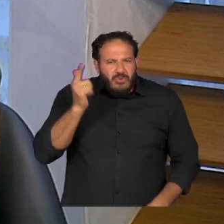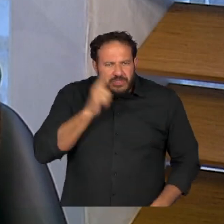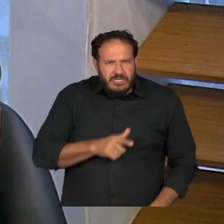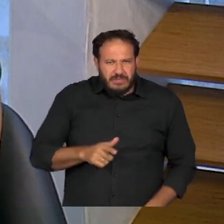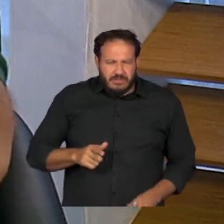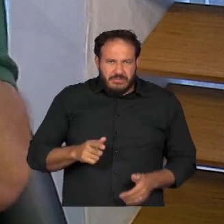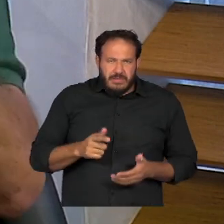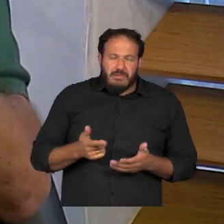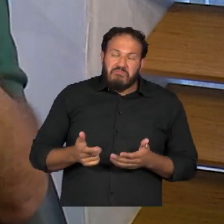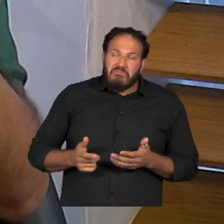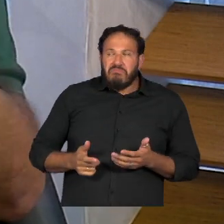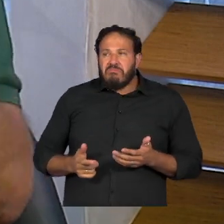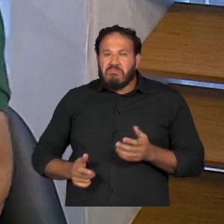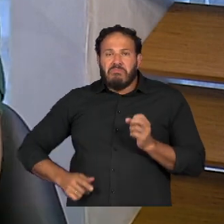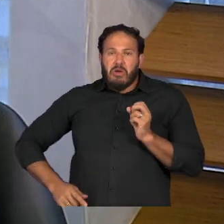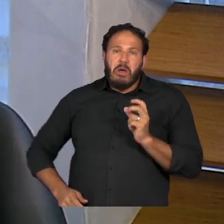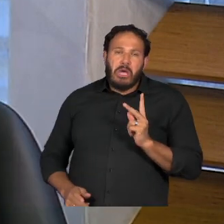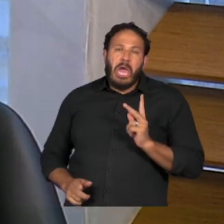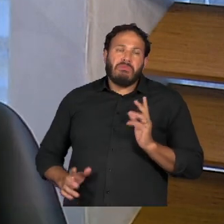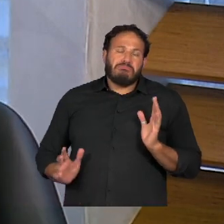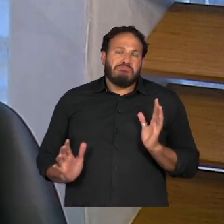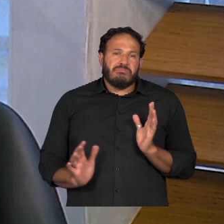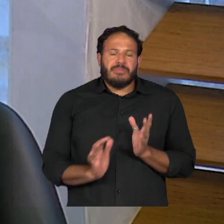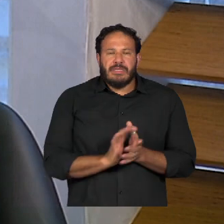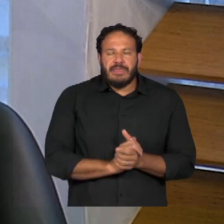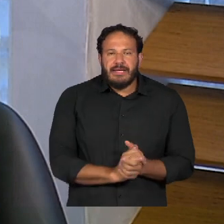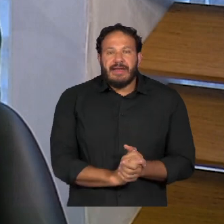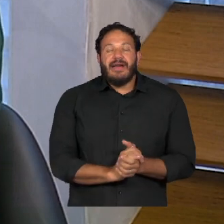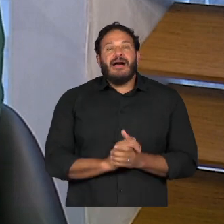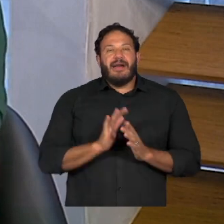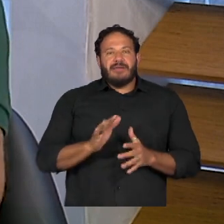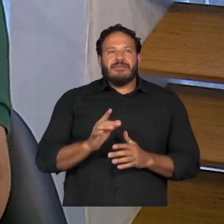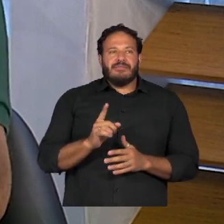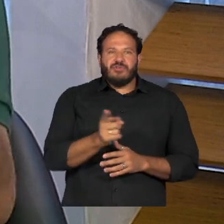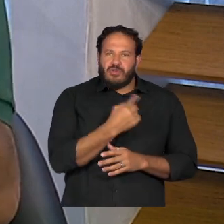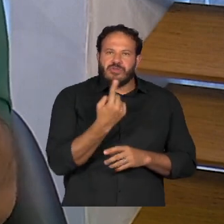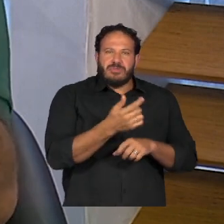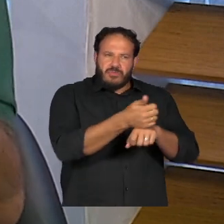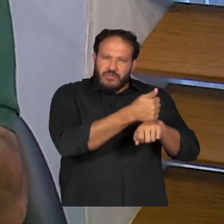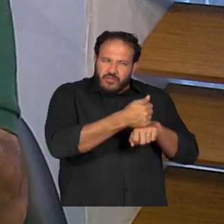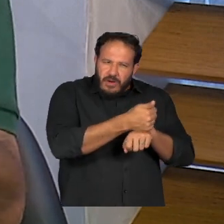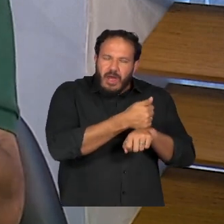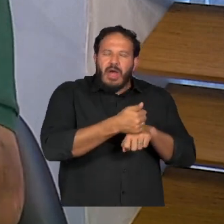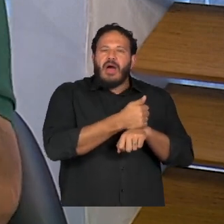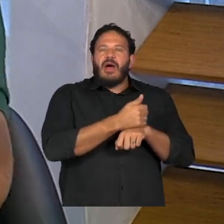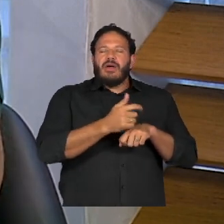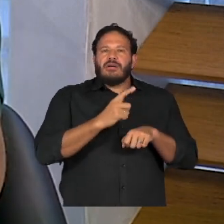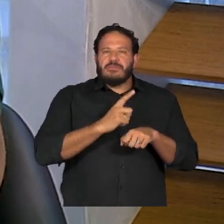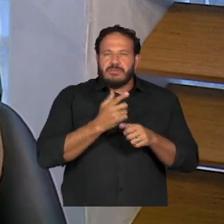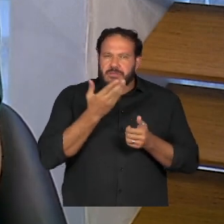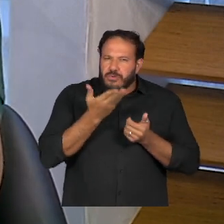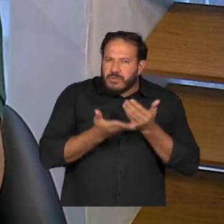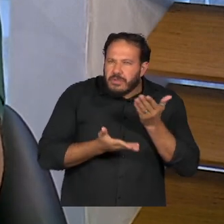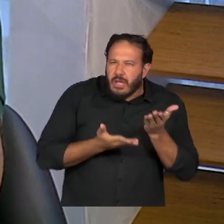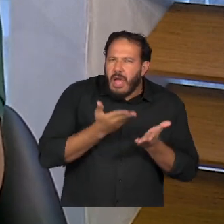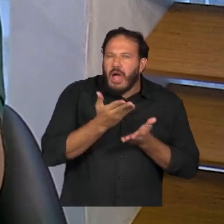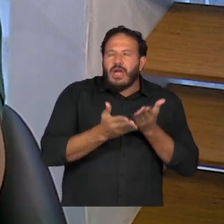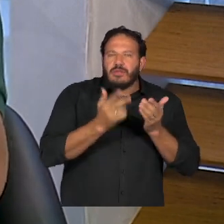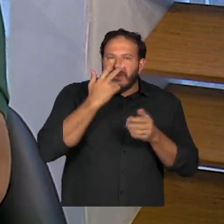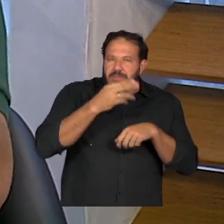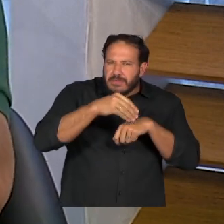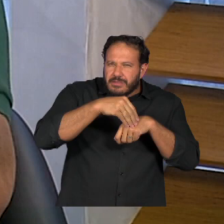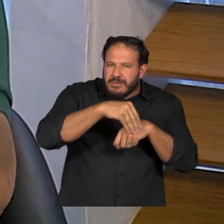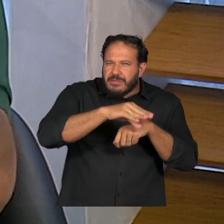comida tá bom Deixa estar E aí os nossos profissionais tiveram o cuidado de começar a ensiná-lo